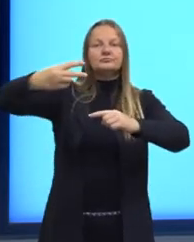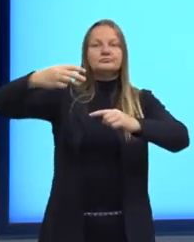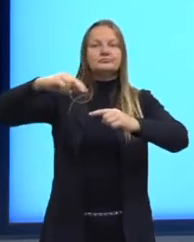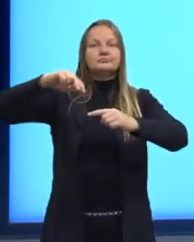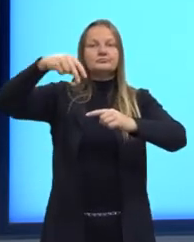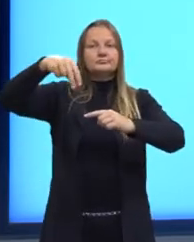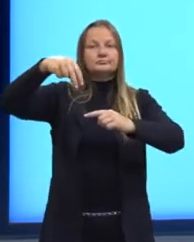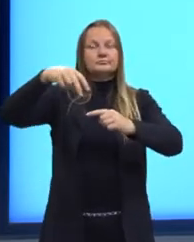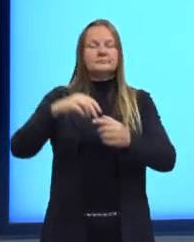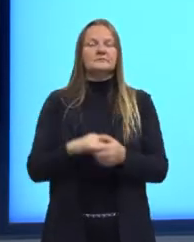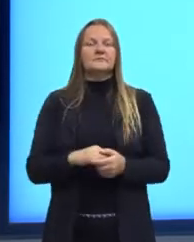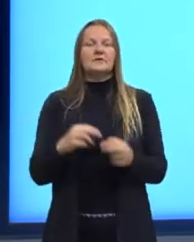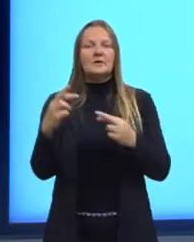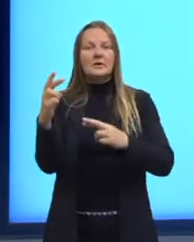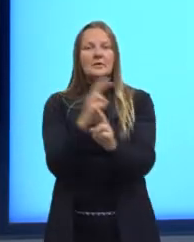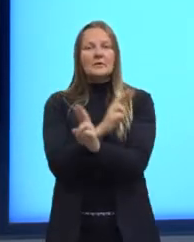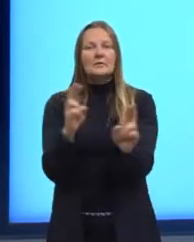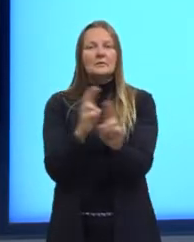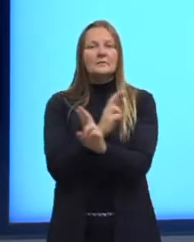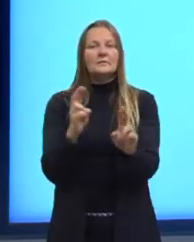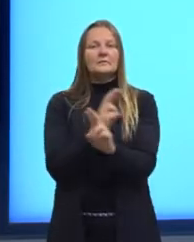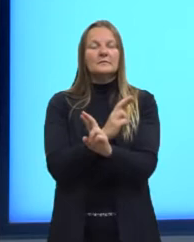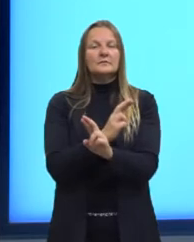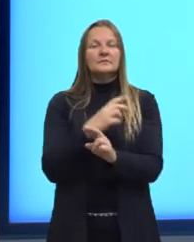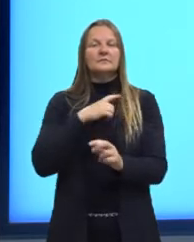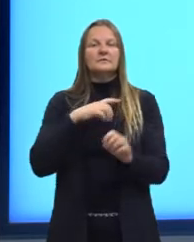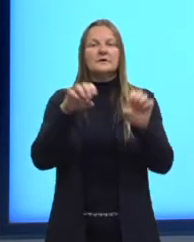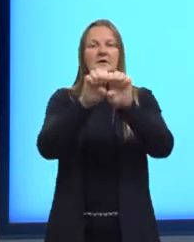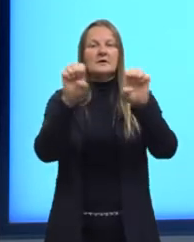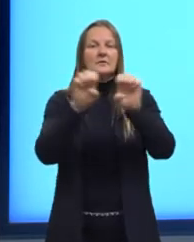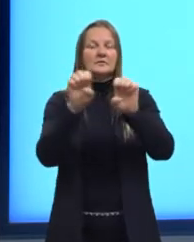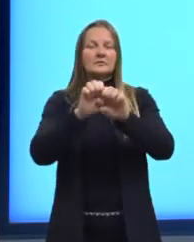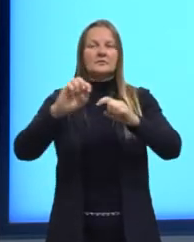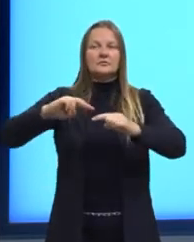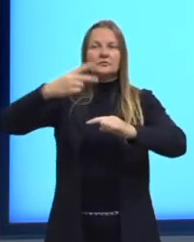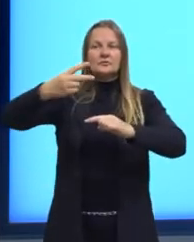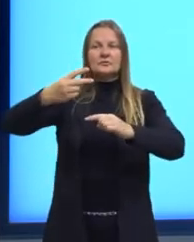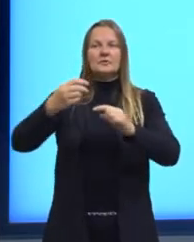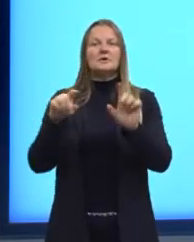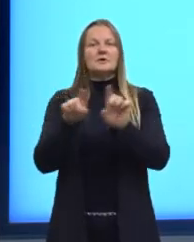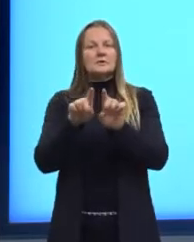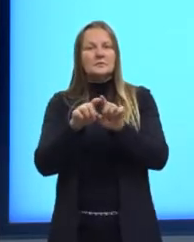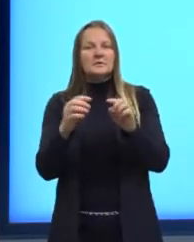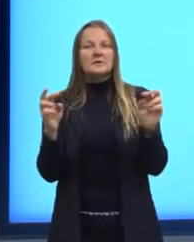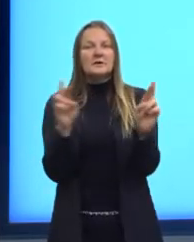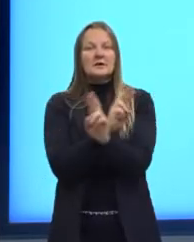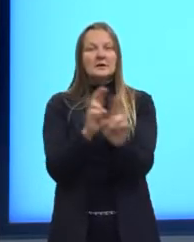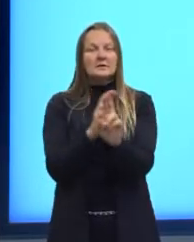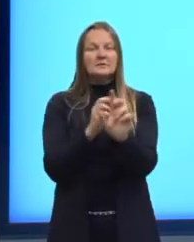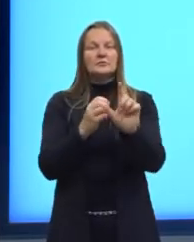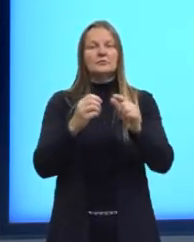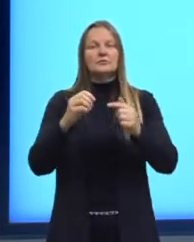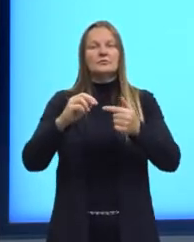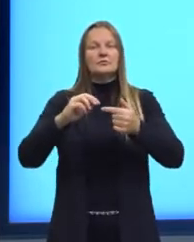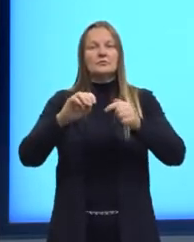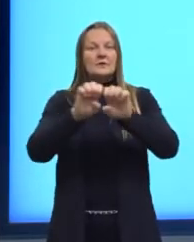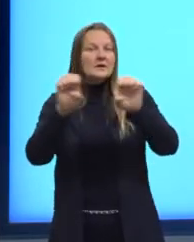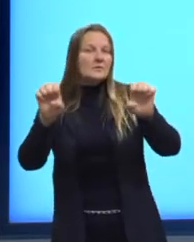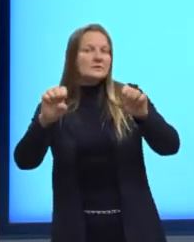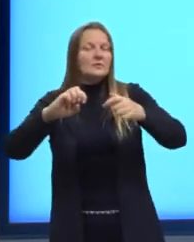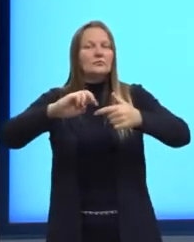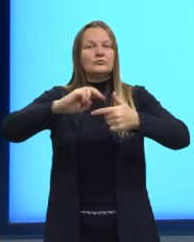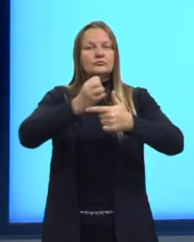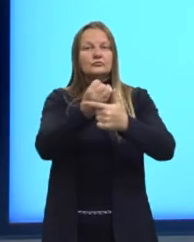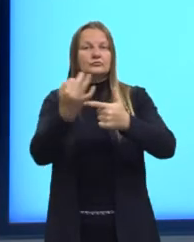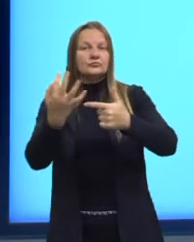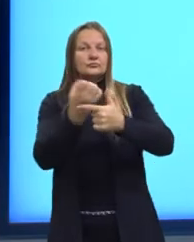né uma das relações entre as equações exponenciais E logarítmicas se eu quero descobrir esse valorzinho